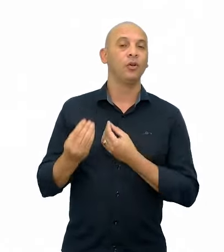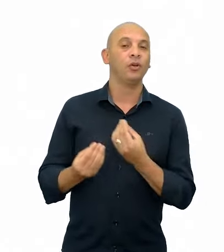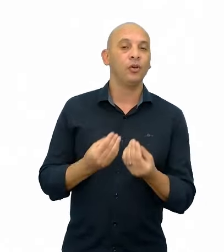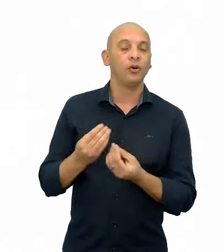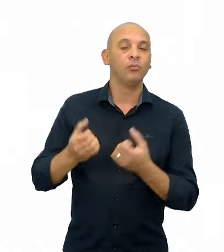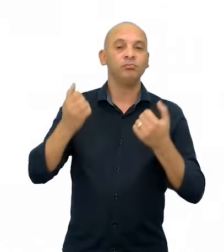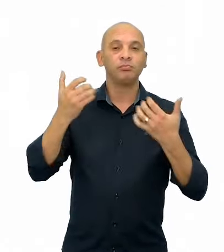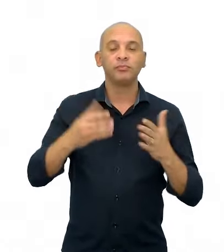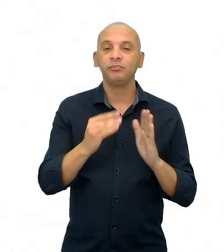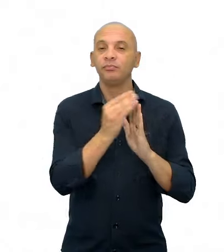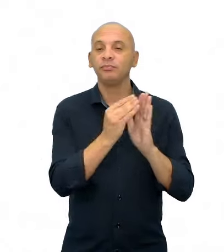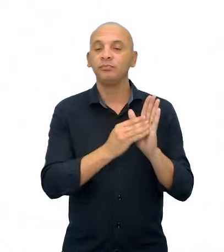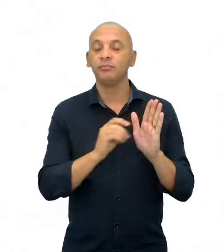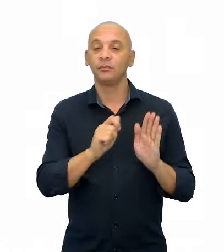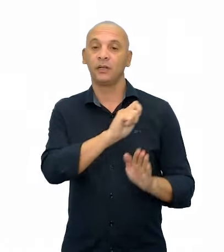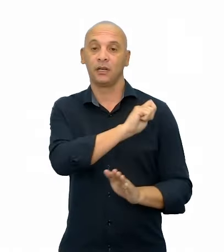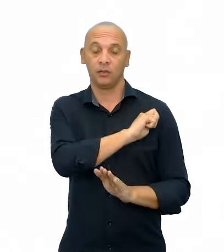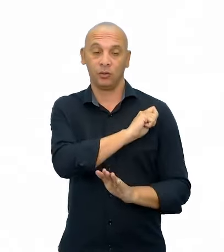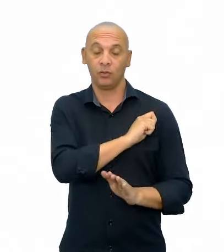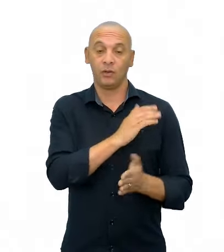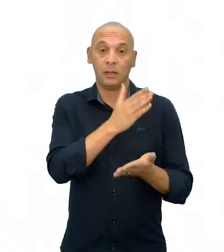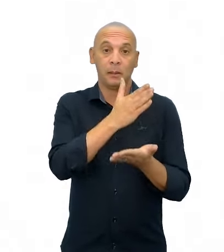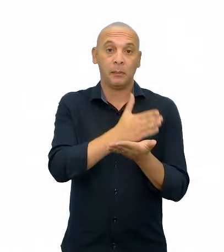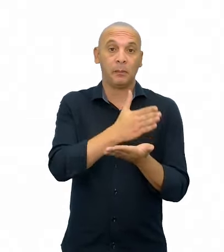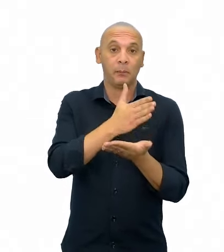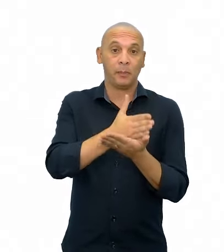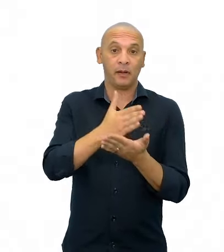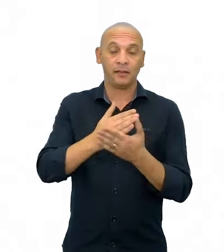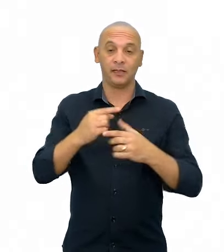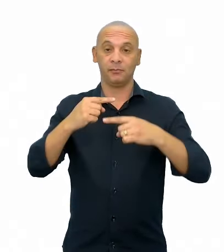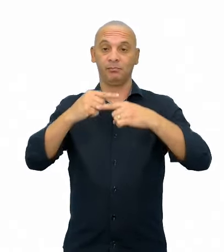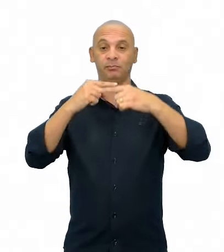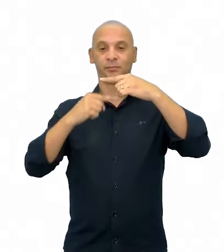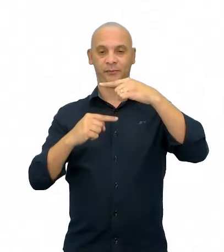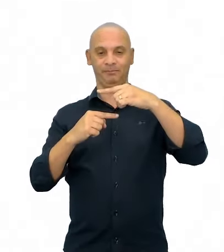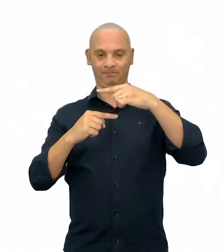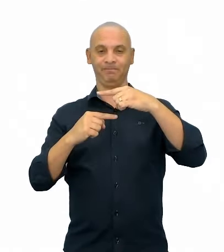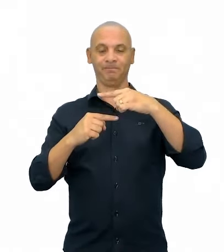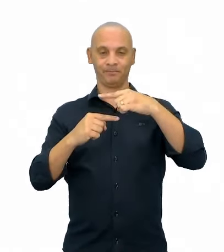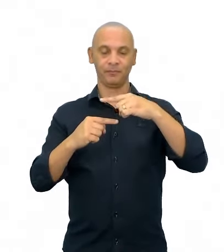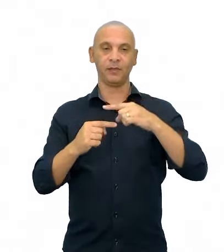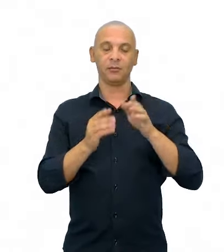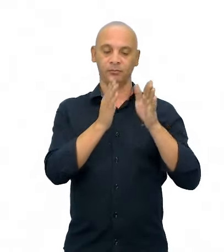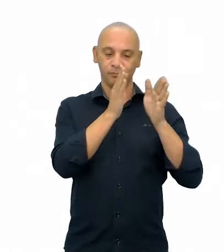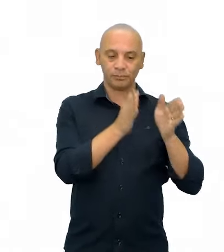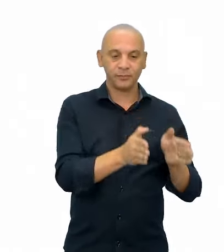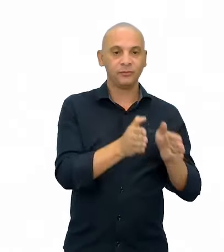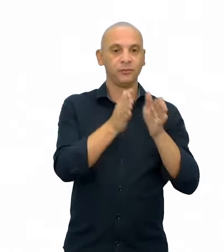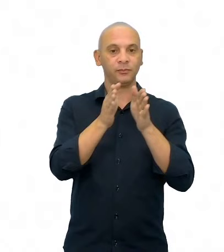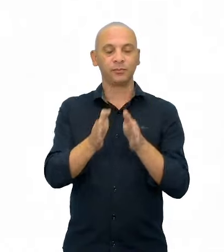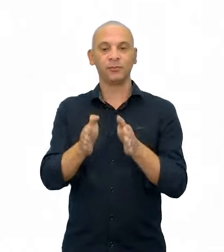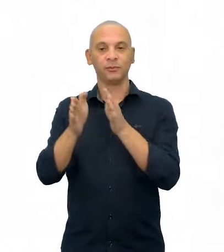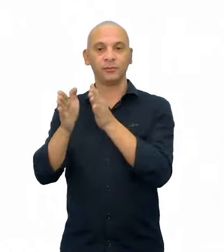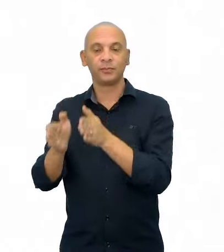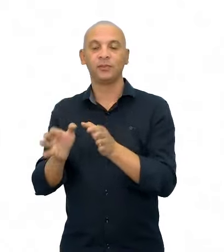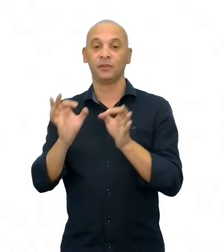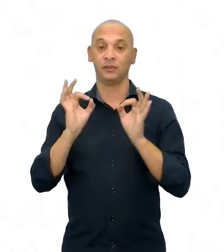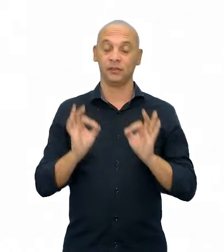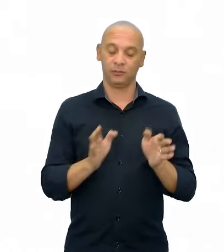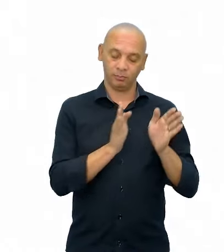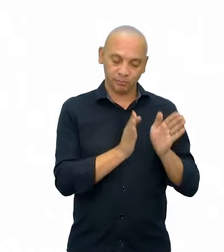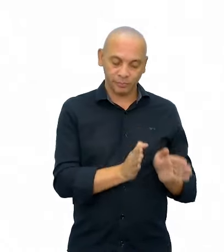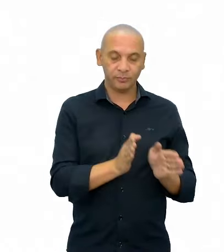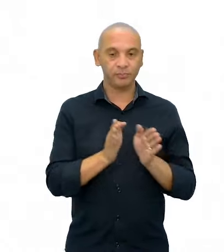ser colocado para o aluno? As parcelas têm que estar uma embaixo da outra, unidade embaixo de unidade, dezena embaixo